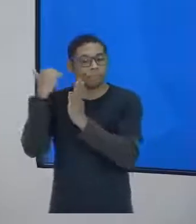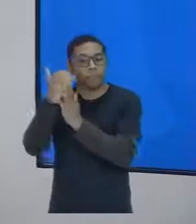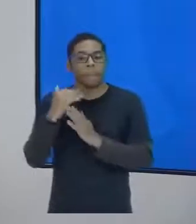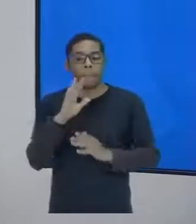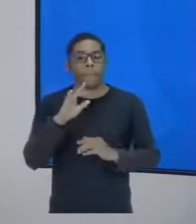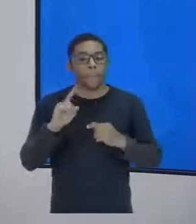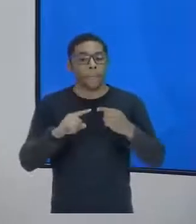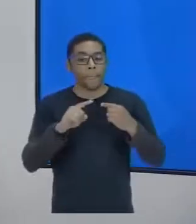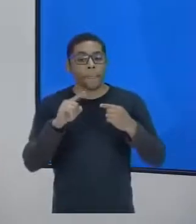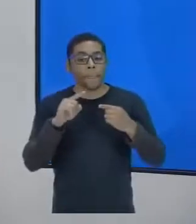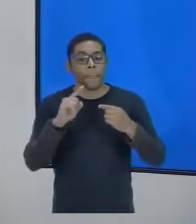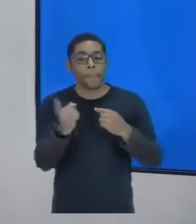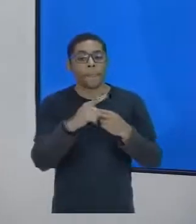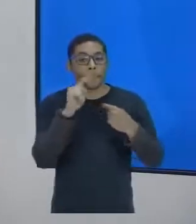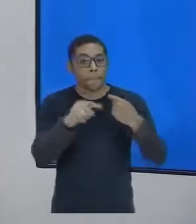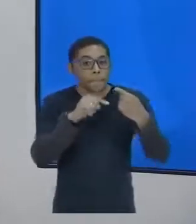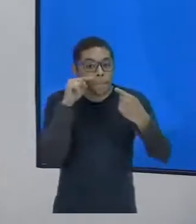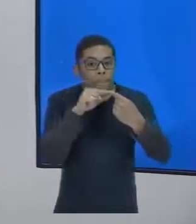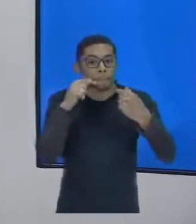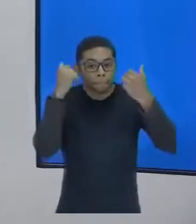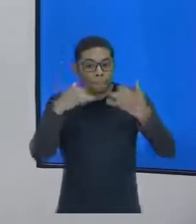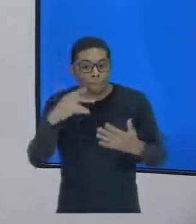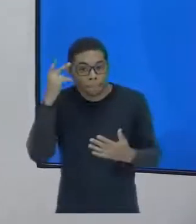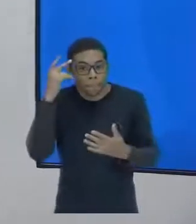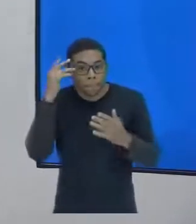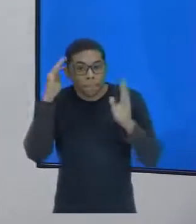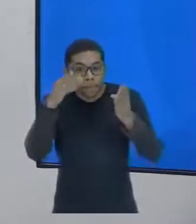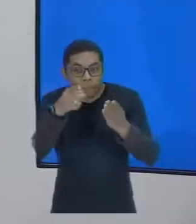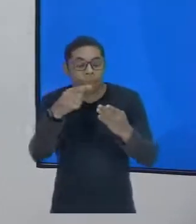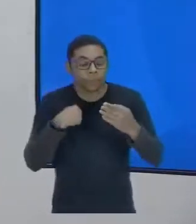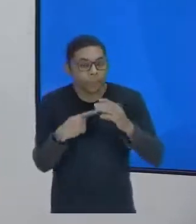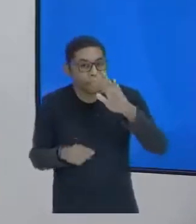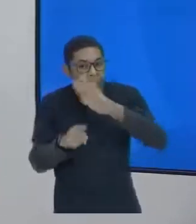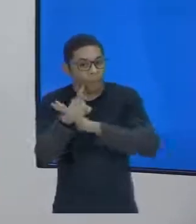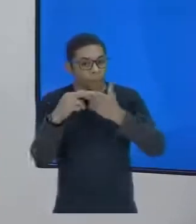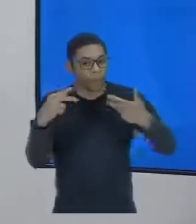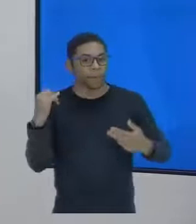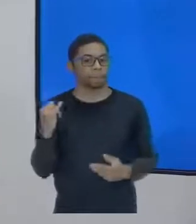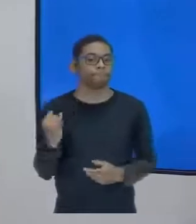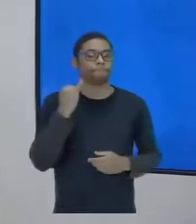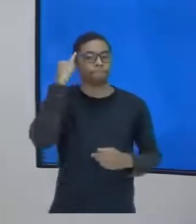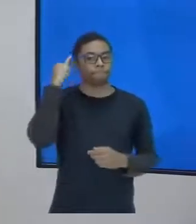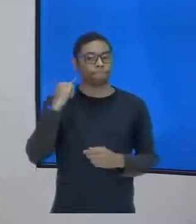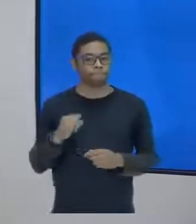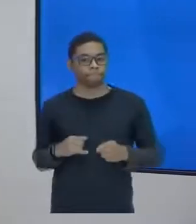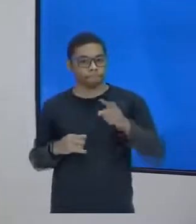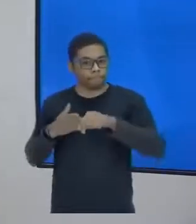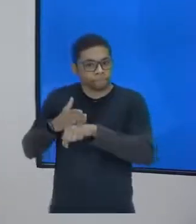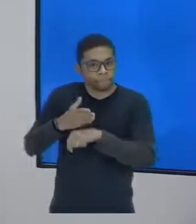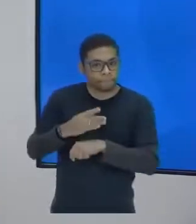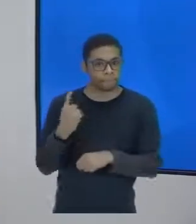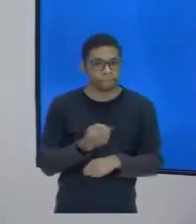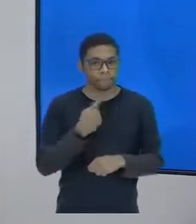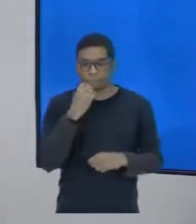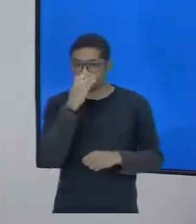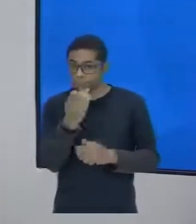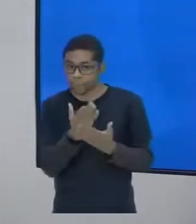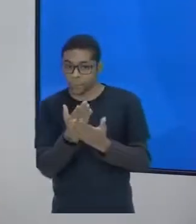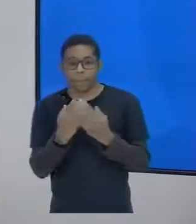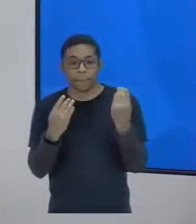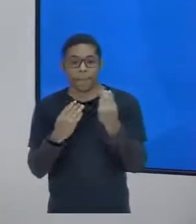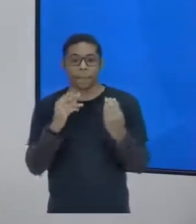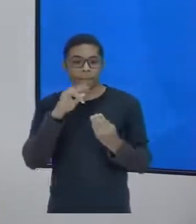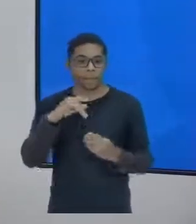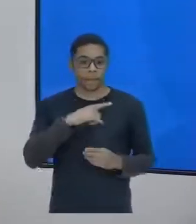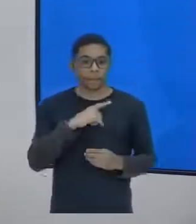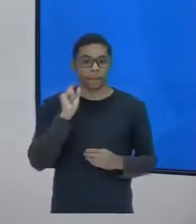aqui, objetivamente para você, eu vou perguntar uma coisa muito importante e participe conosco, queridíssimo estudante, porque aí